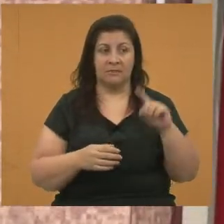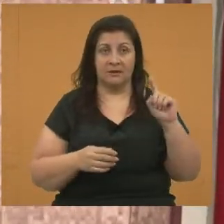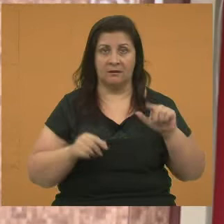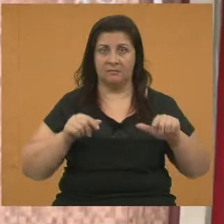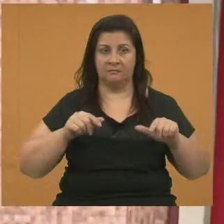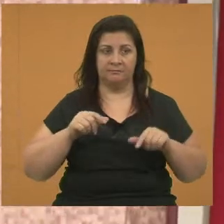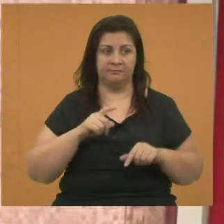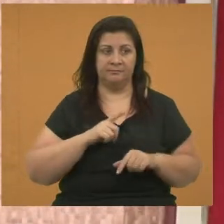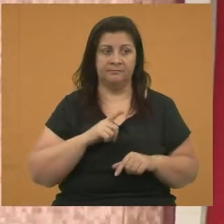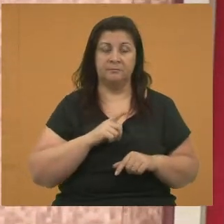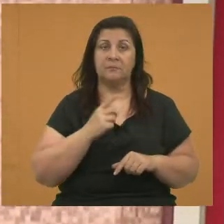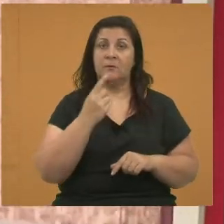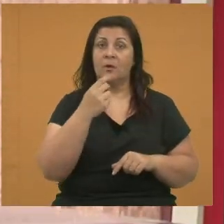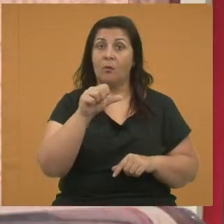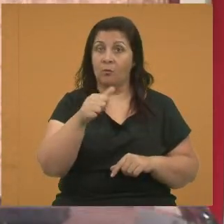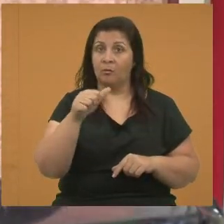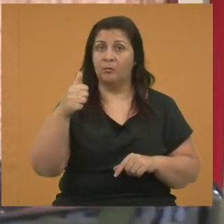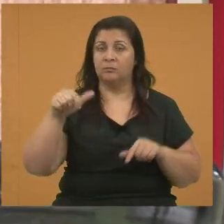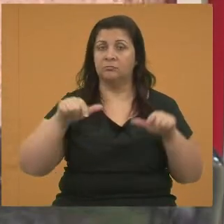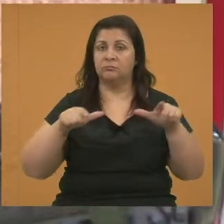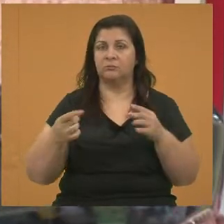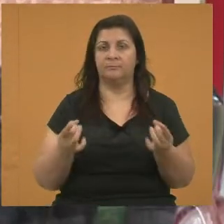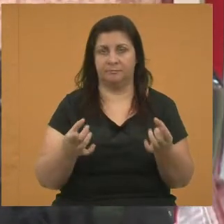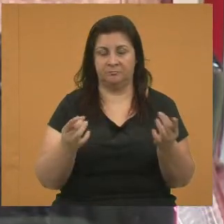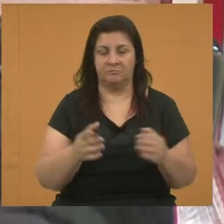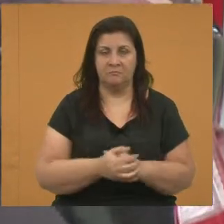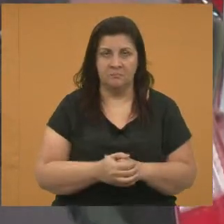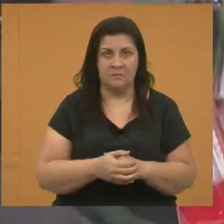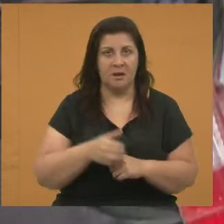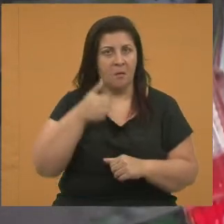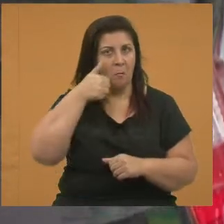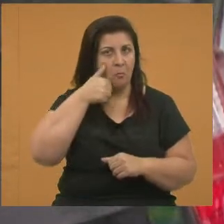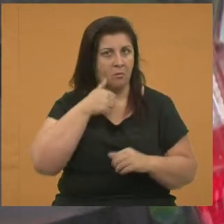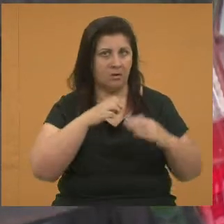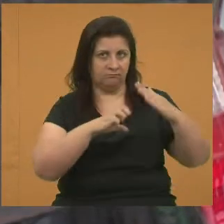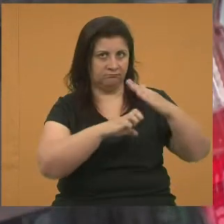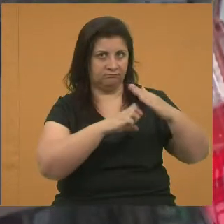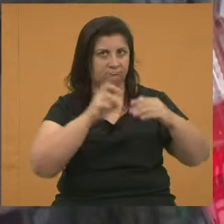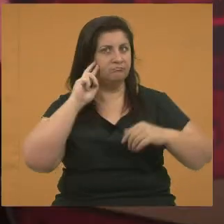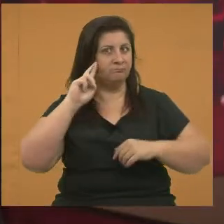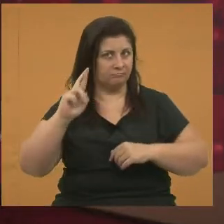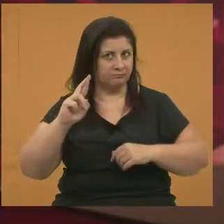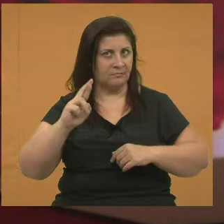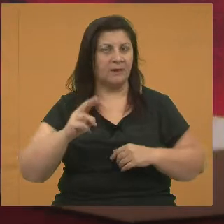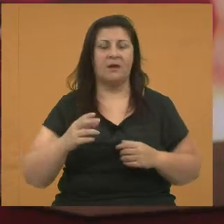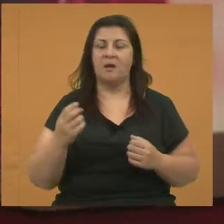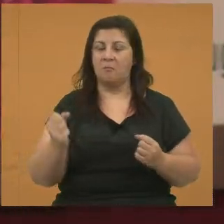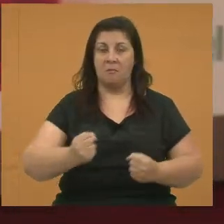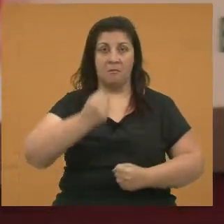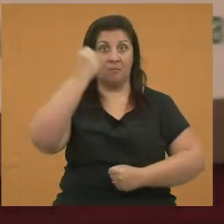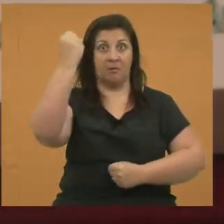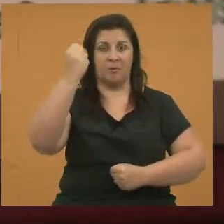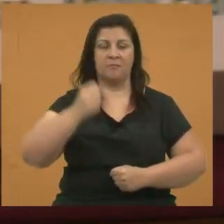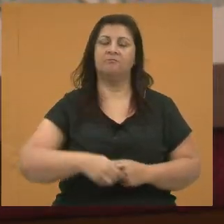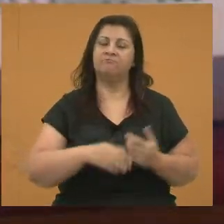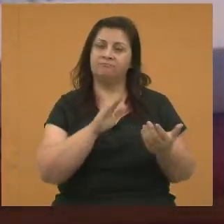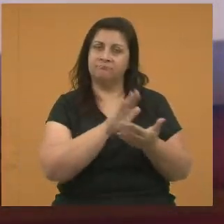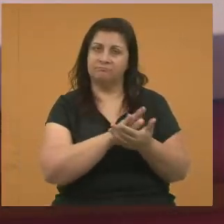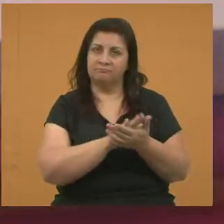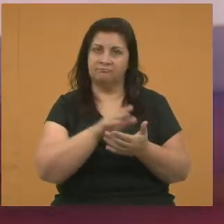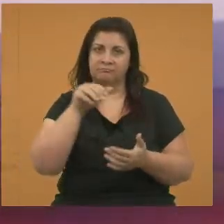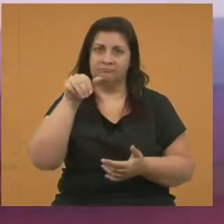essa empresária, ela é uma heroína. Então eu quero aqui parabenizar a Maria Aparecida, né,